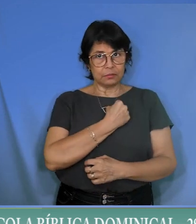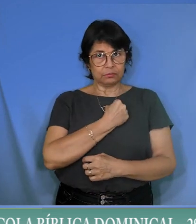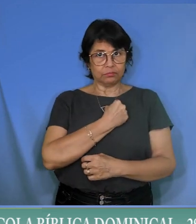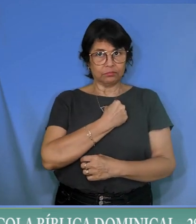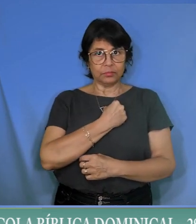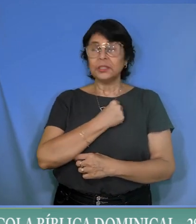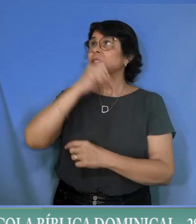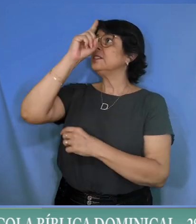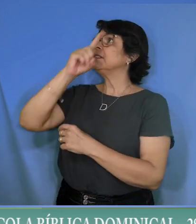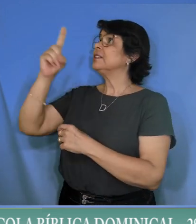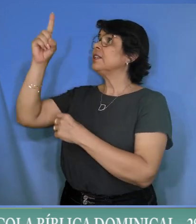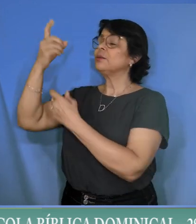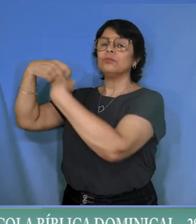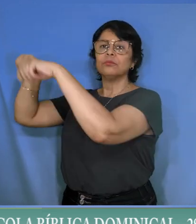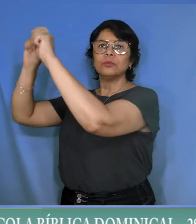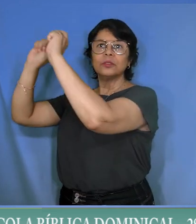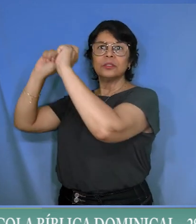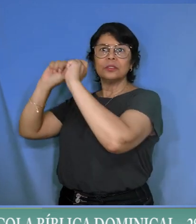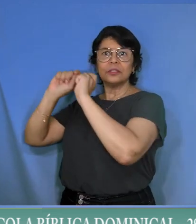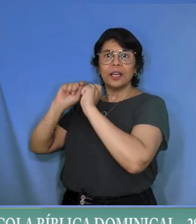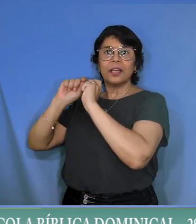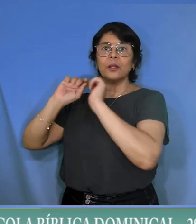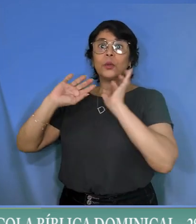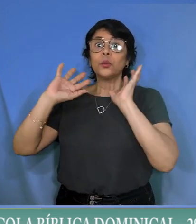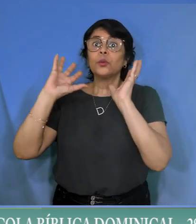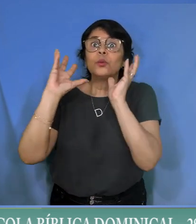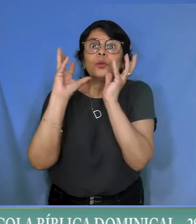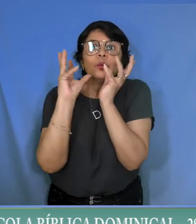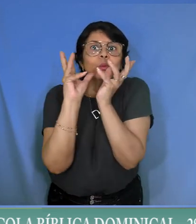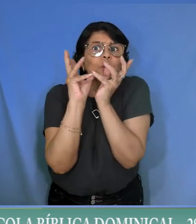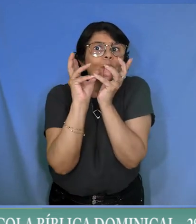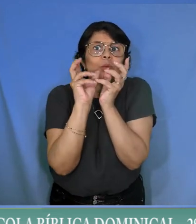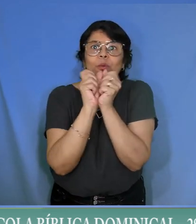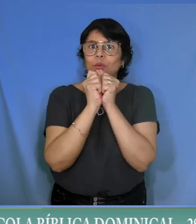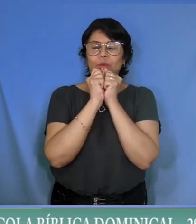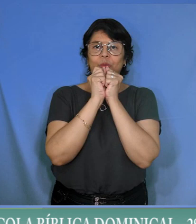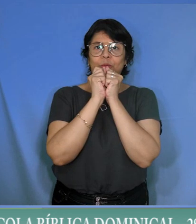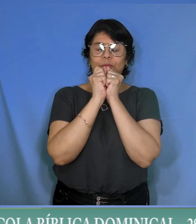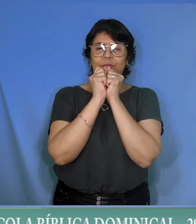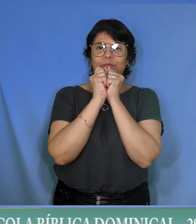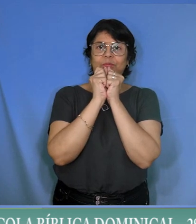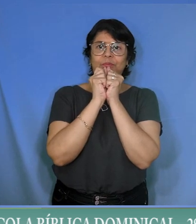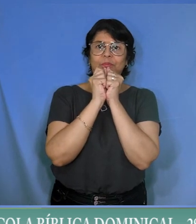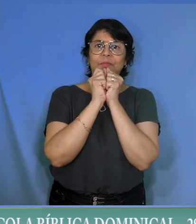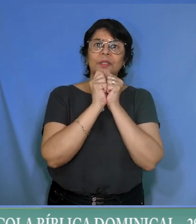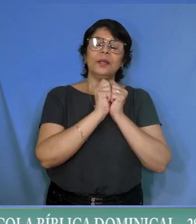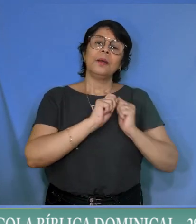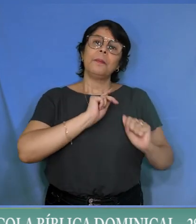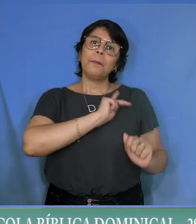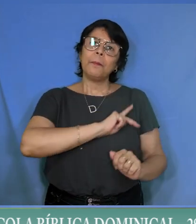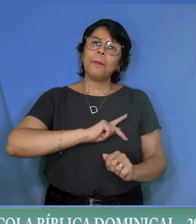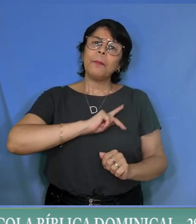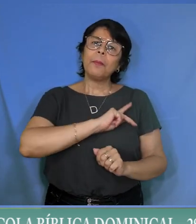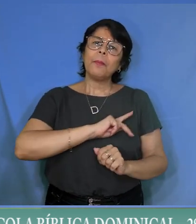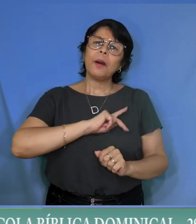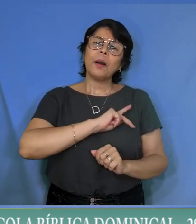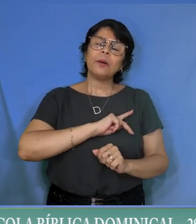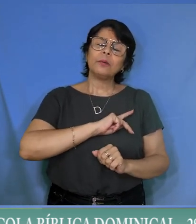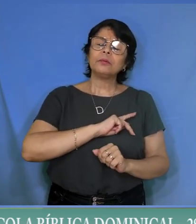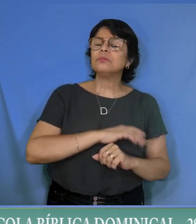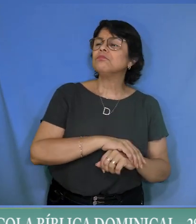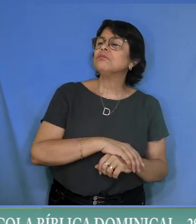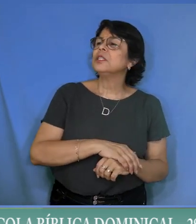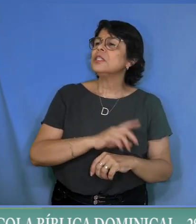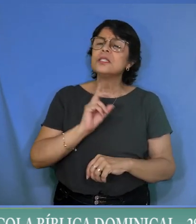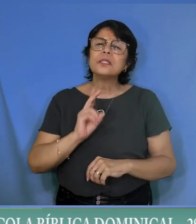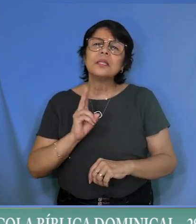graça. Tudo vem de Deus. Isso Paulo deixa bem claro nos 3 primeiros capítulos. Quando ele entra no capítulo 4,